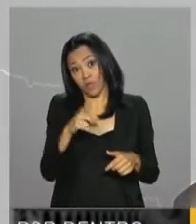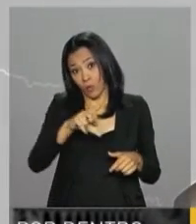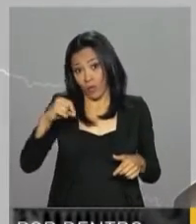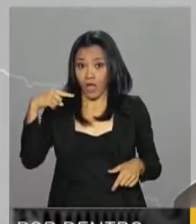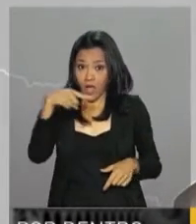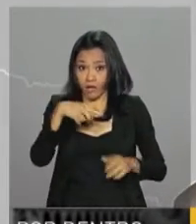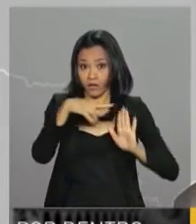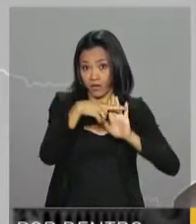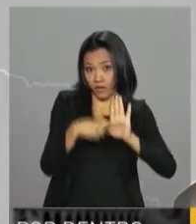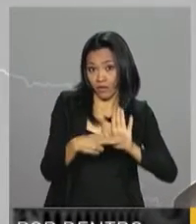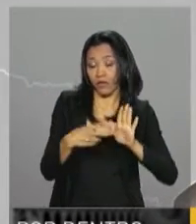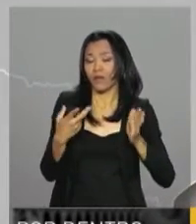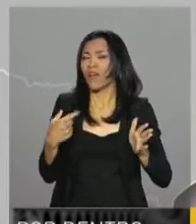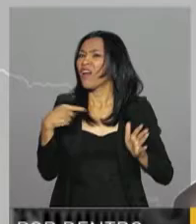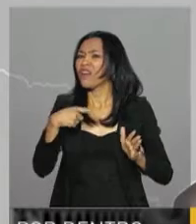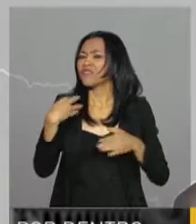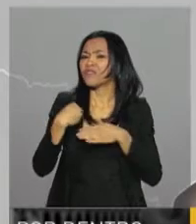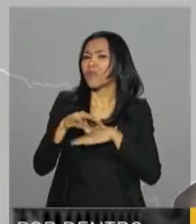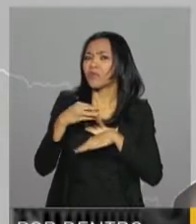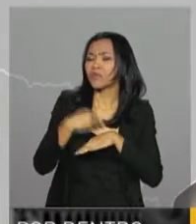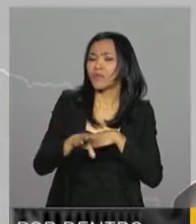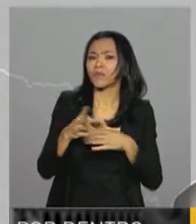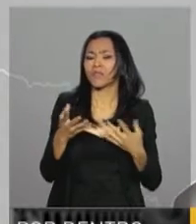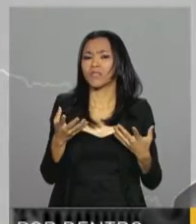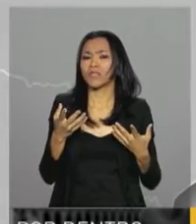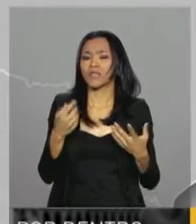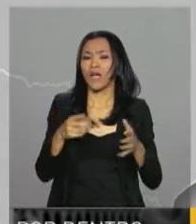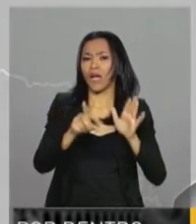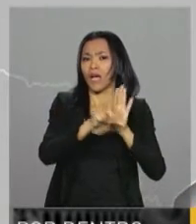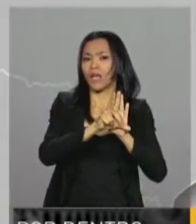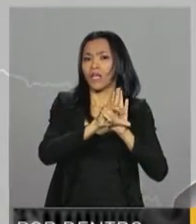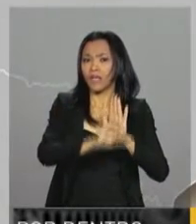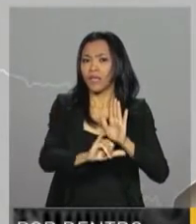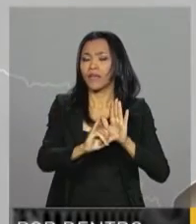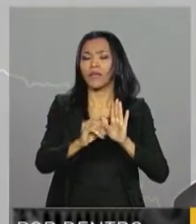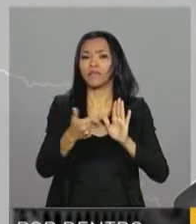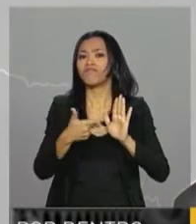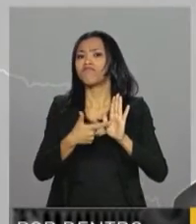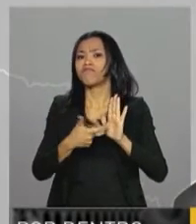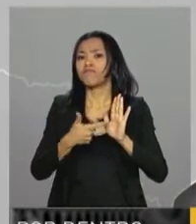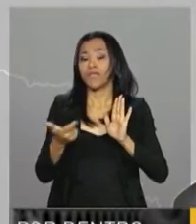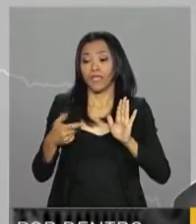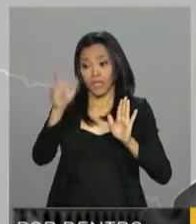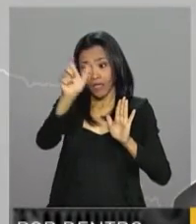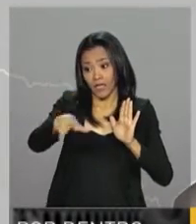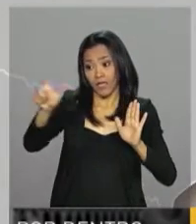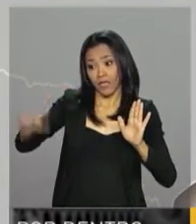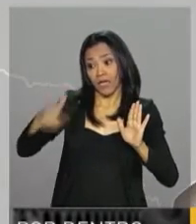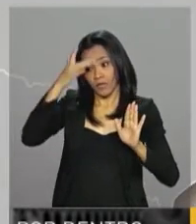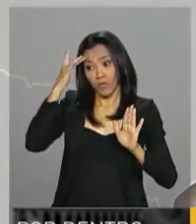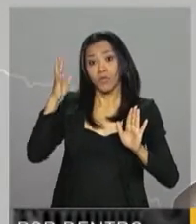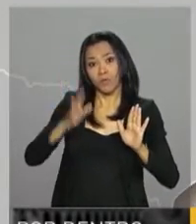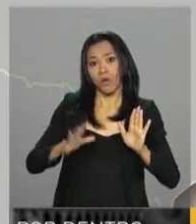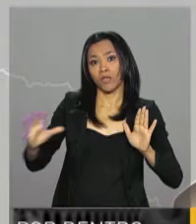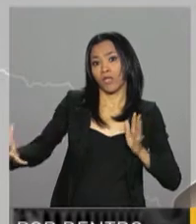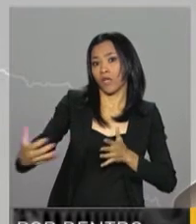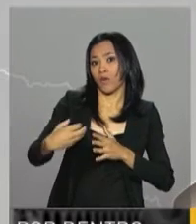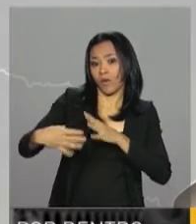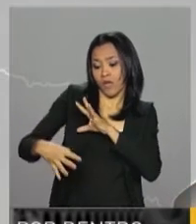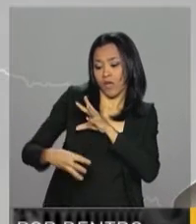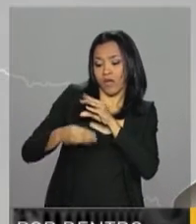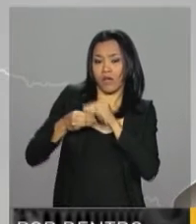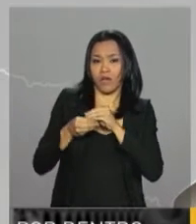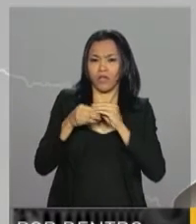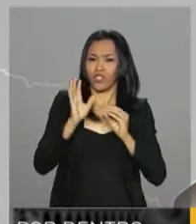diante dessa informação a legislação prevê que os trabalhadores poderão recolher essa diferença entre a contribuição